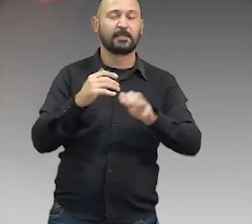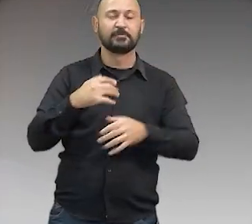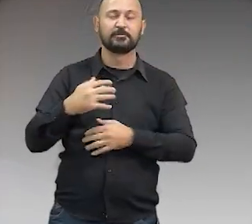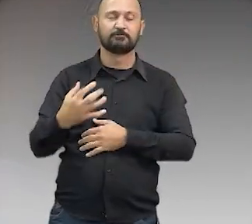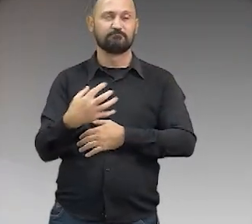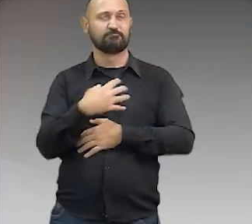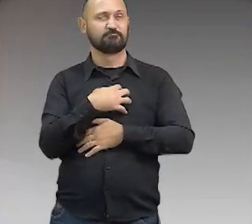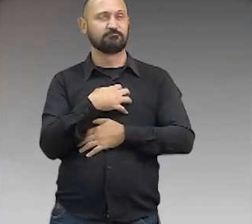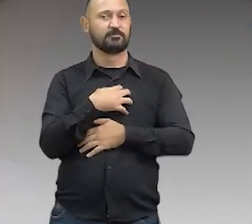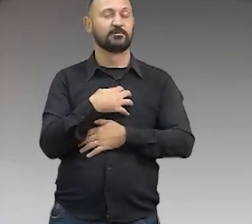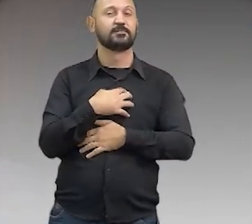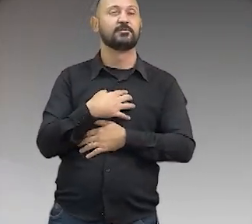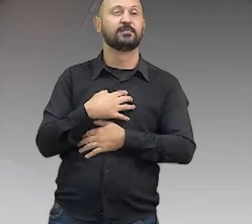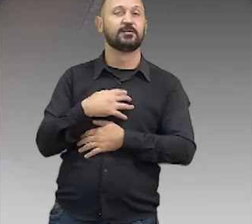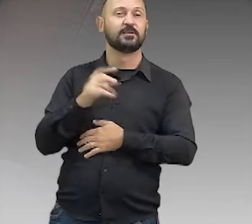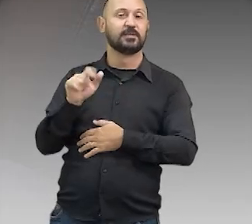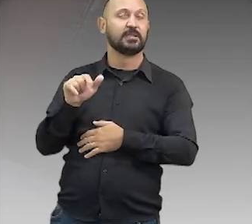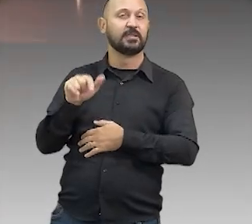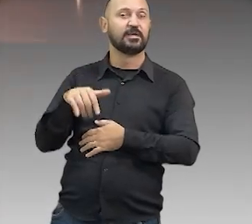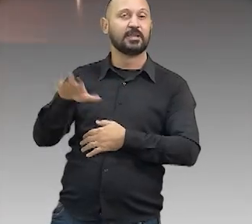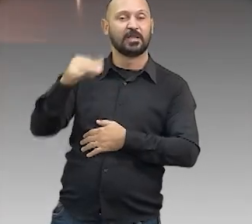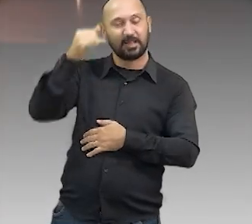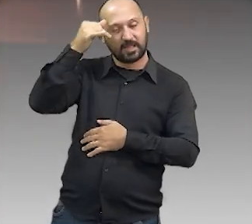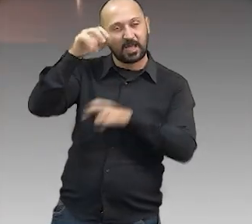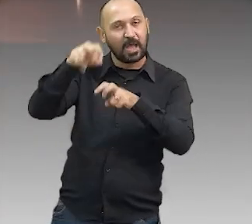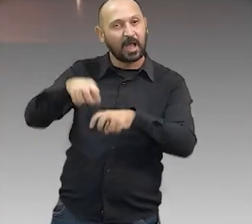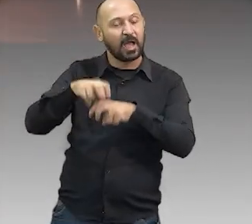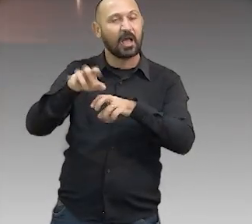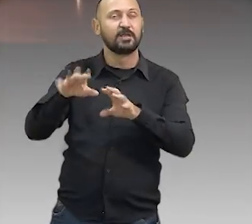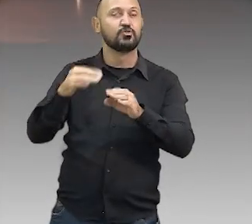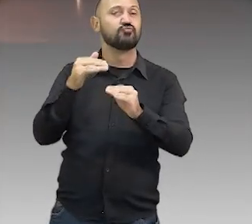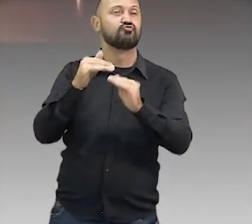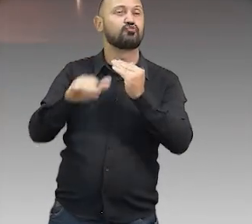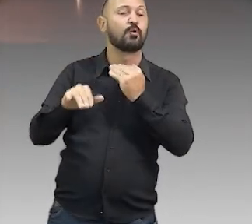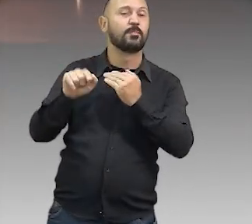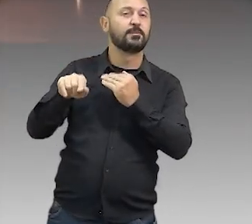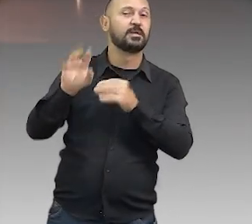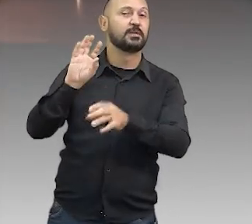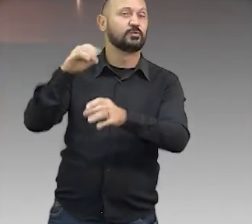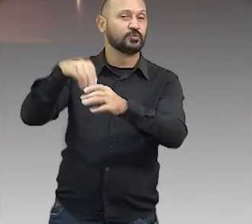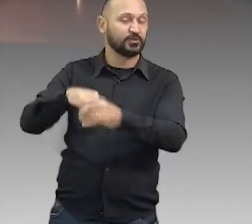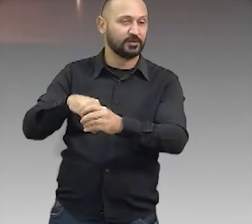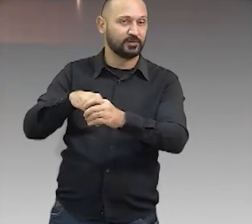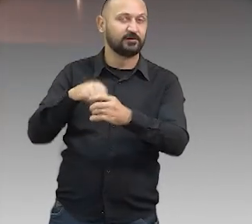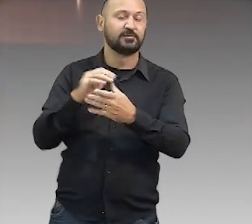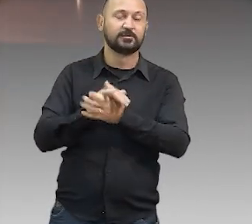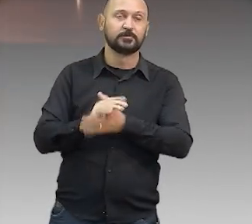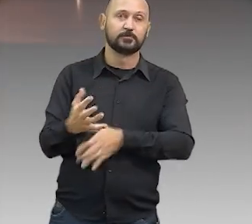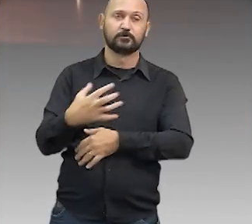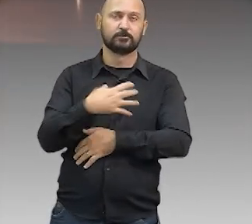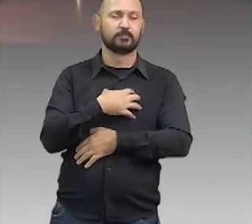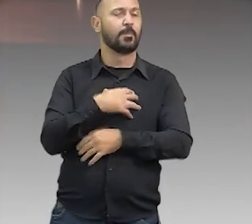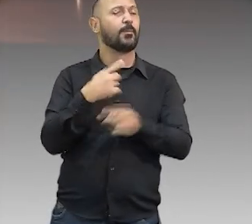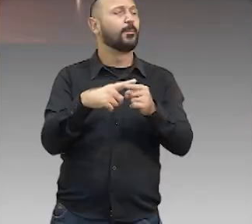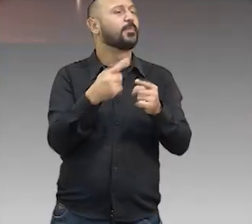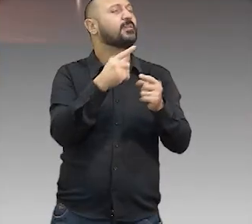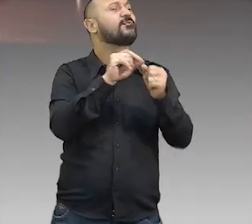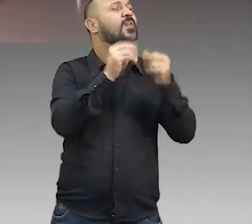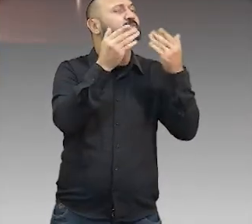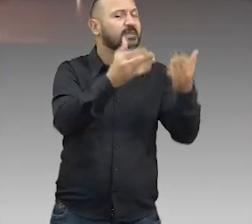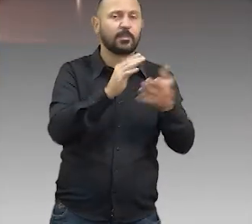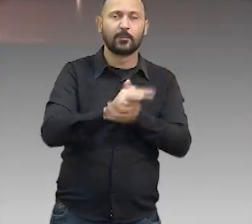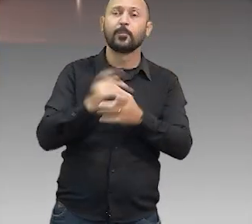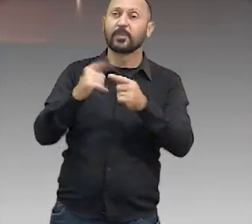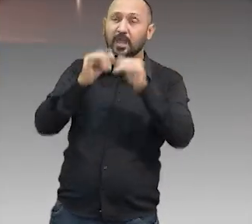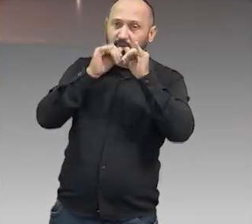vezes não agrada. Ele é do agro, né? Então às vezes não agrada o setor dele. Ele fica, por que